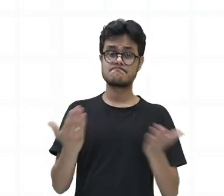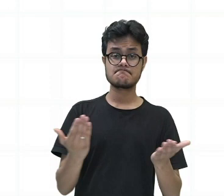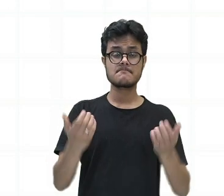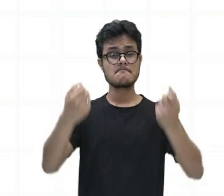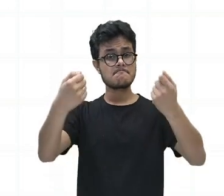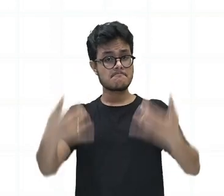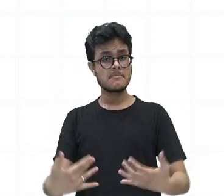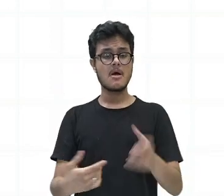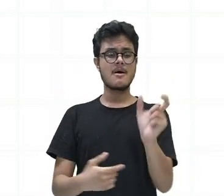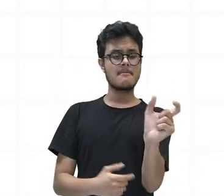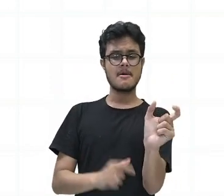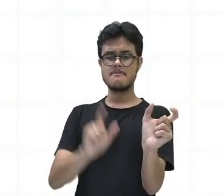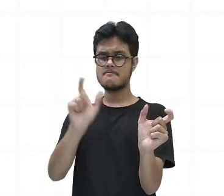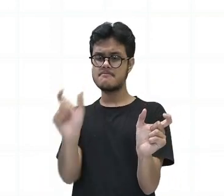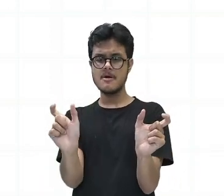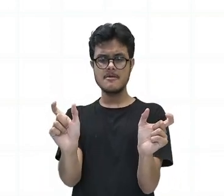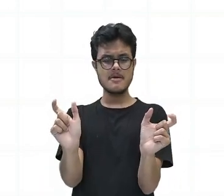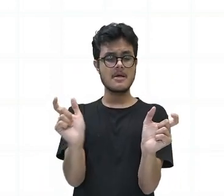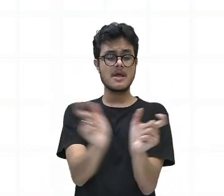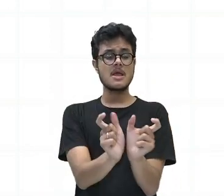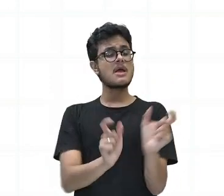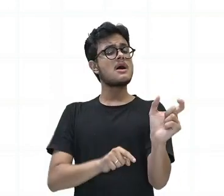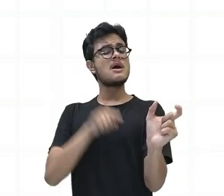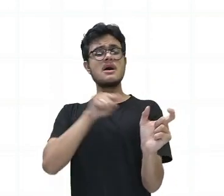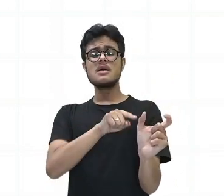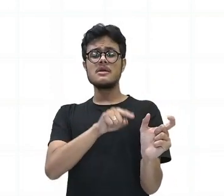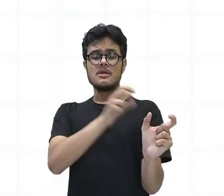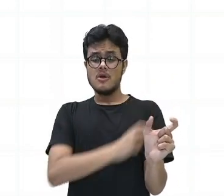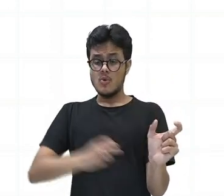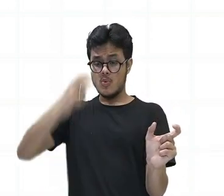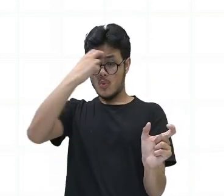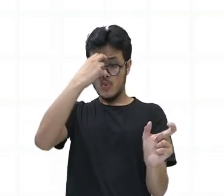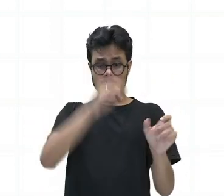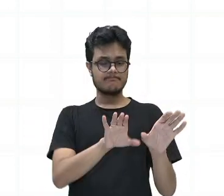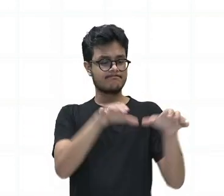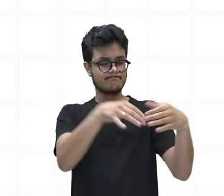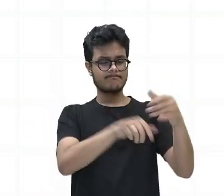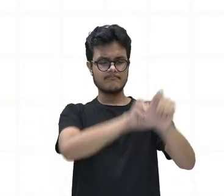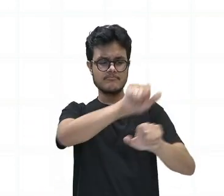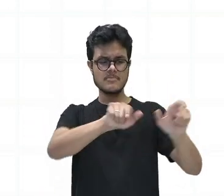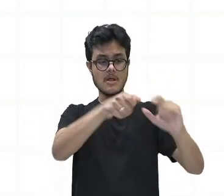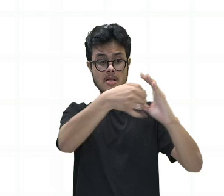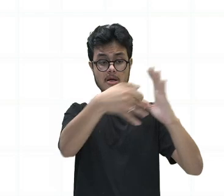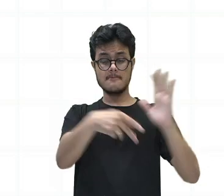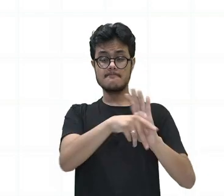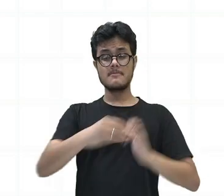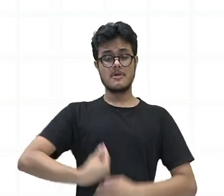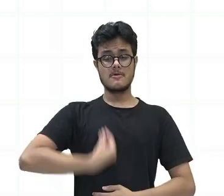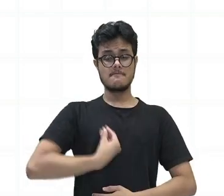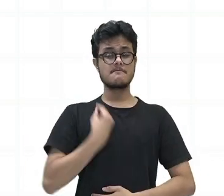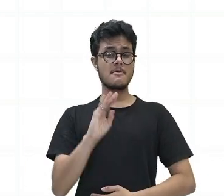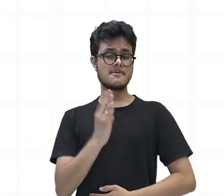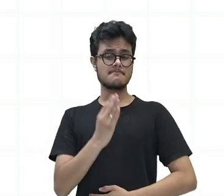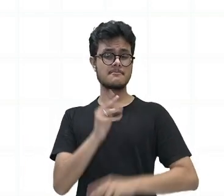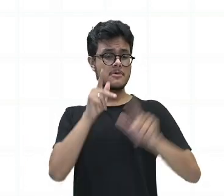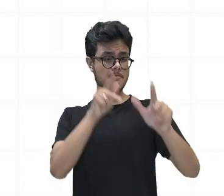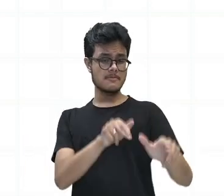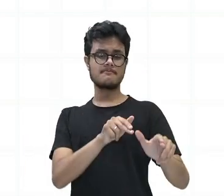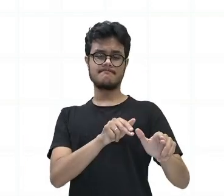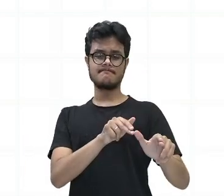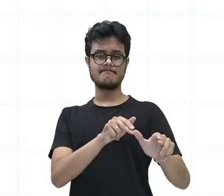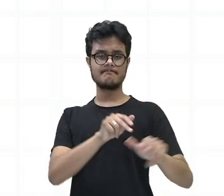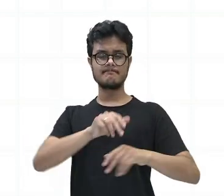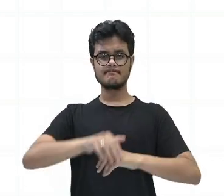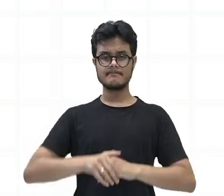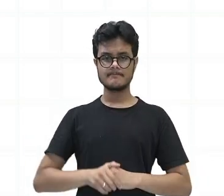da escrita. Então, quando nós falamos que a etnia, ela vai fazer uma palavra usada para